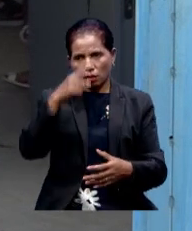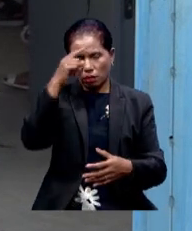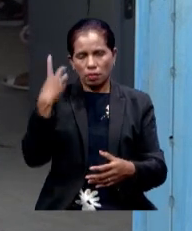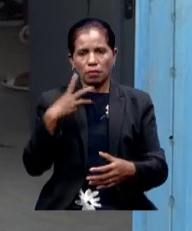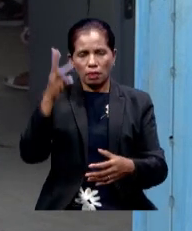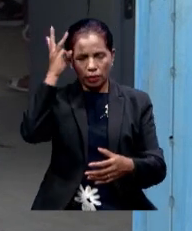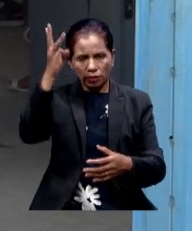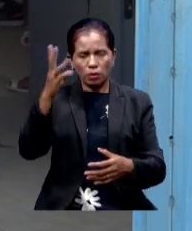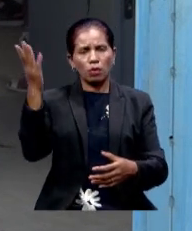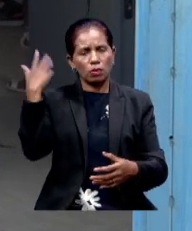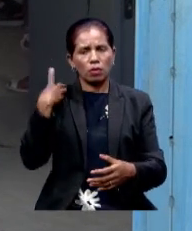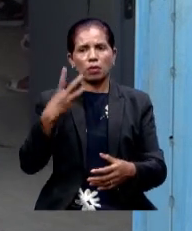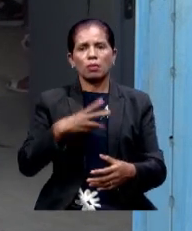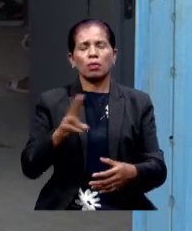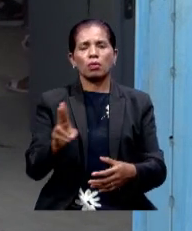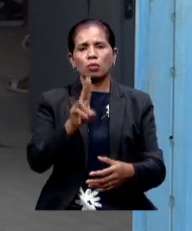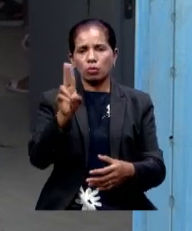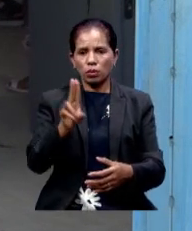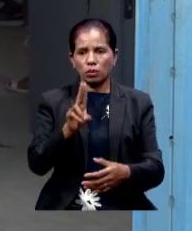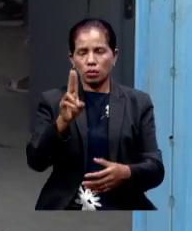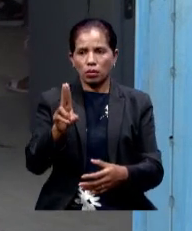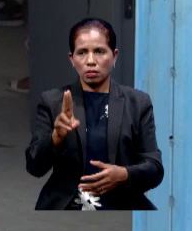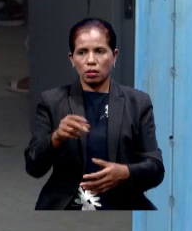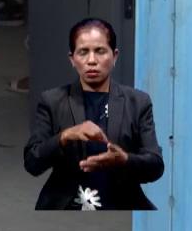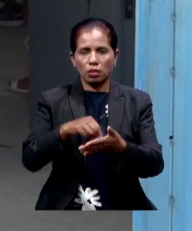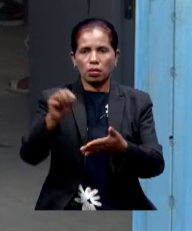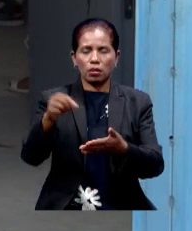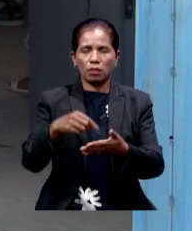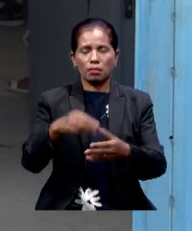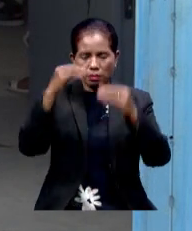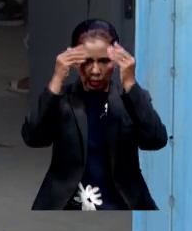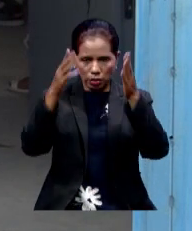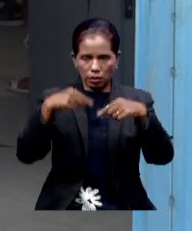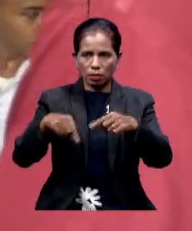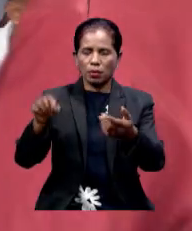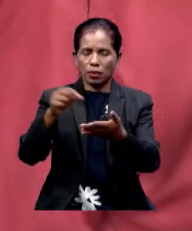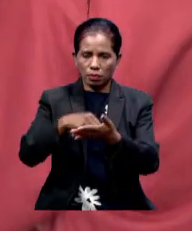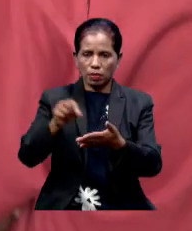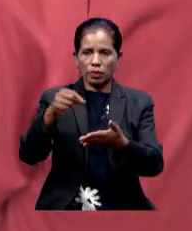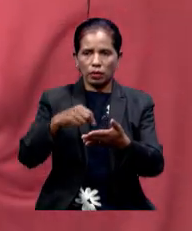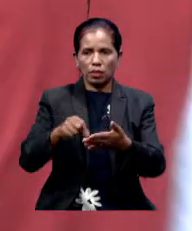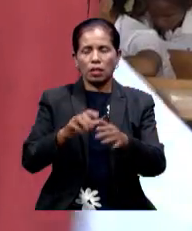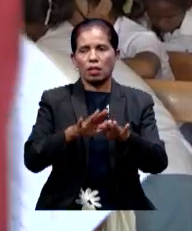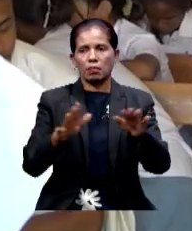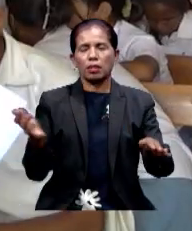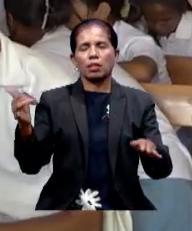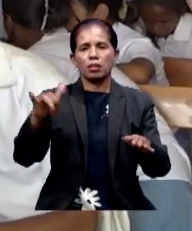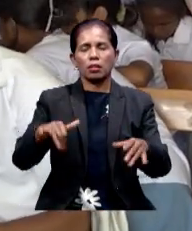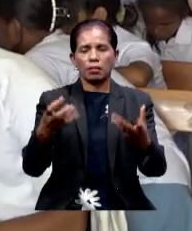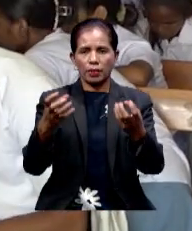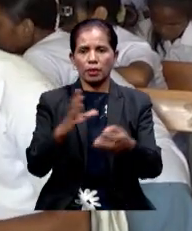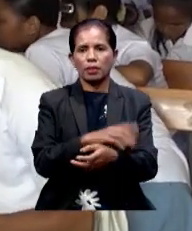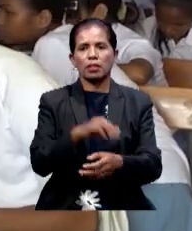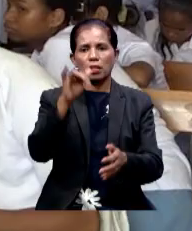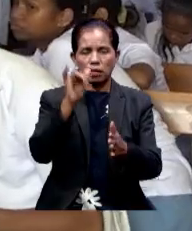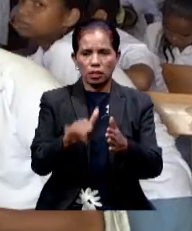perkupa bulu kami se uja sistema ida koresau manual proso sir makaba bakurizi ilawa sira barak maka se se